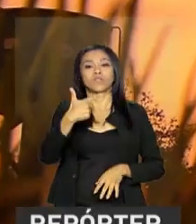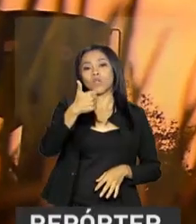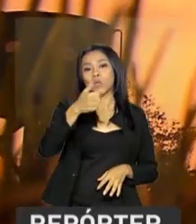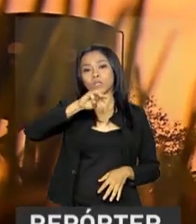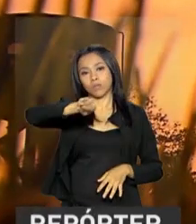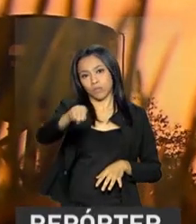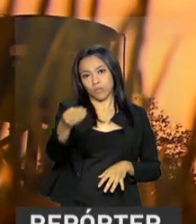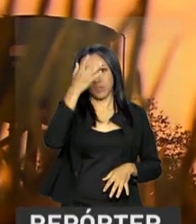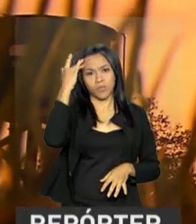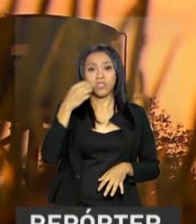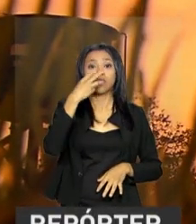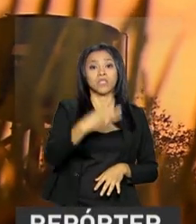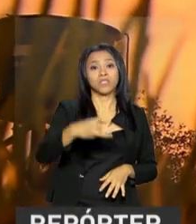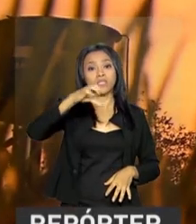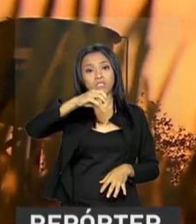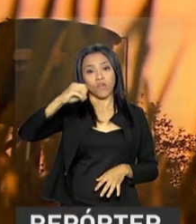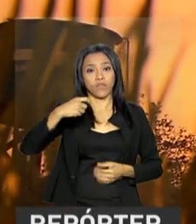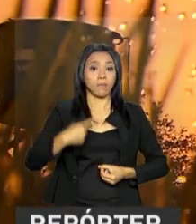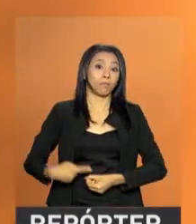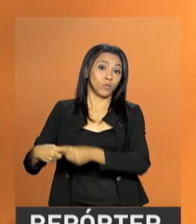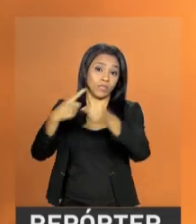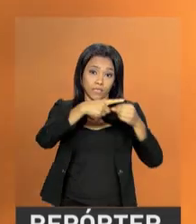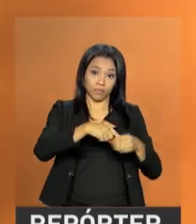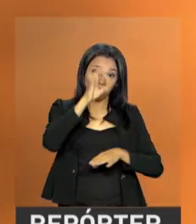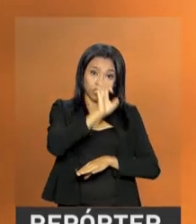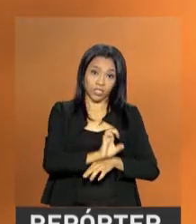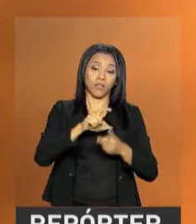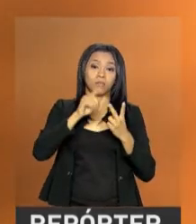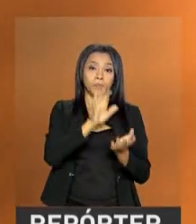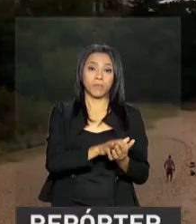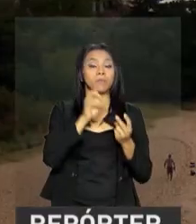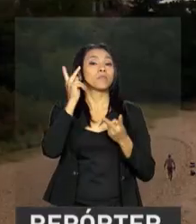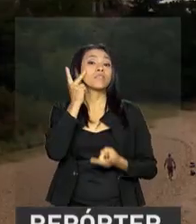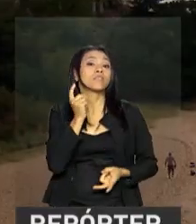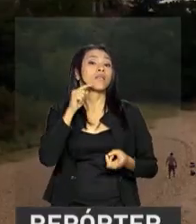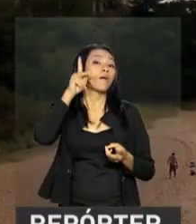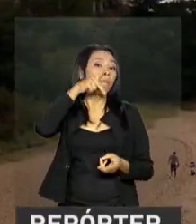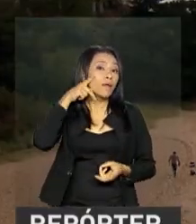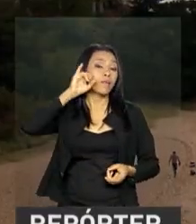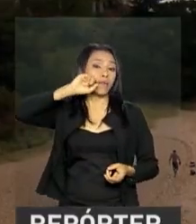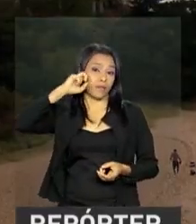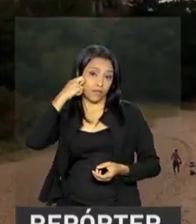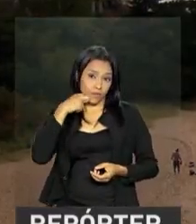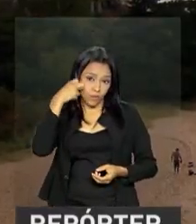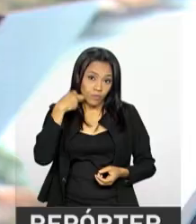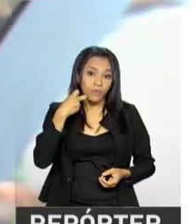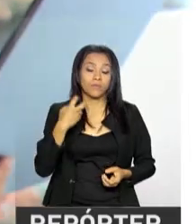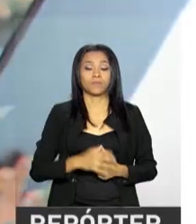de 390 municípios dos estados de Pernambuco, Ceará, Paraíba e Rio Grande do